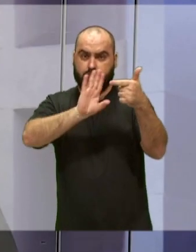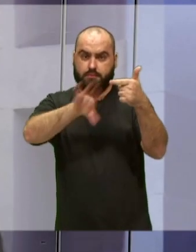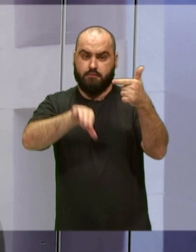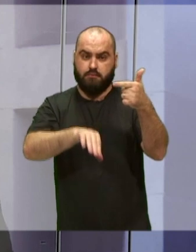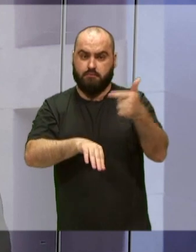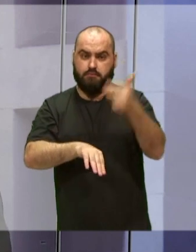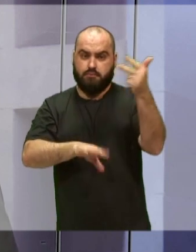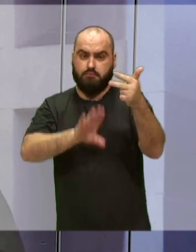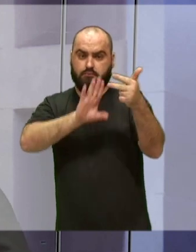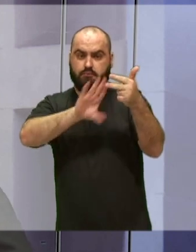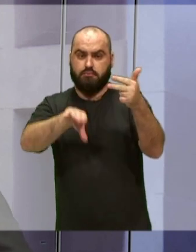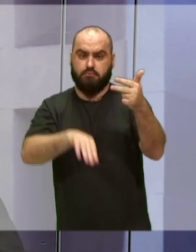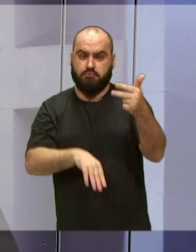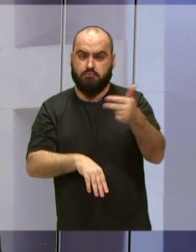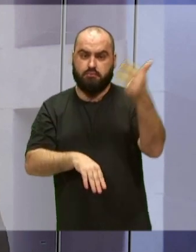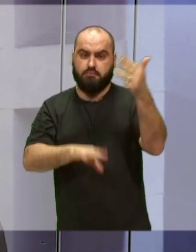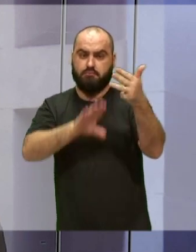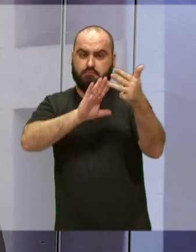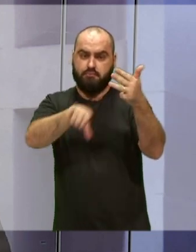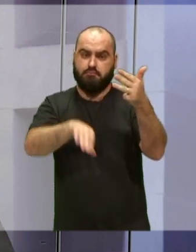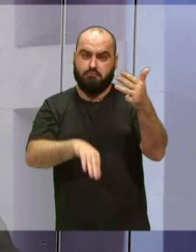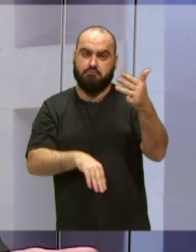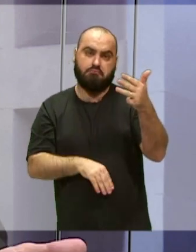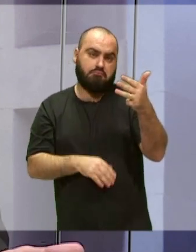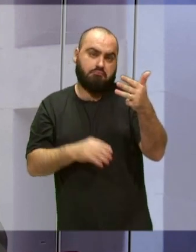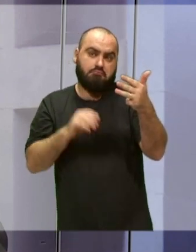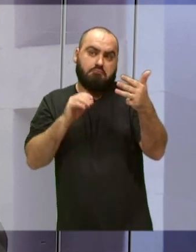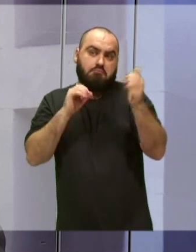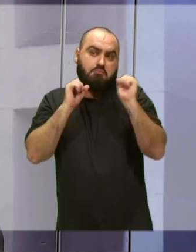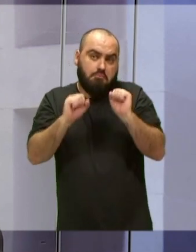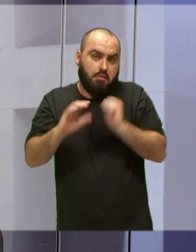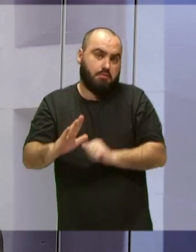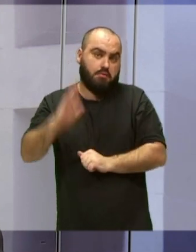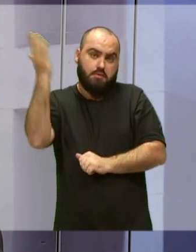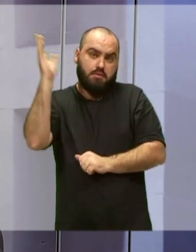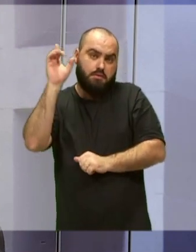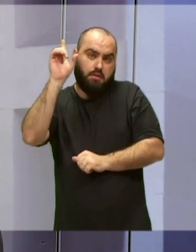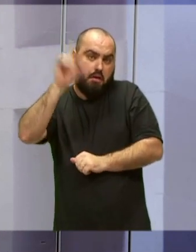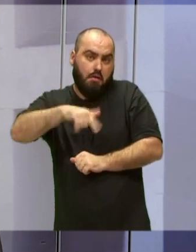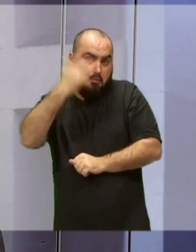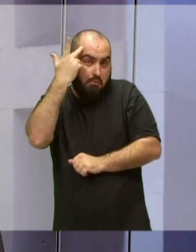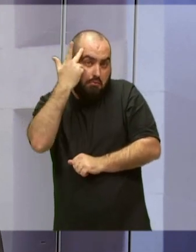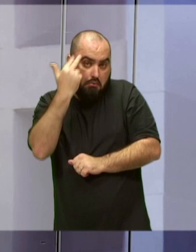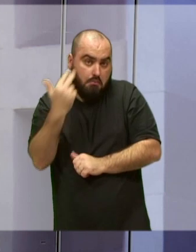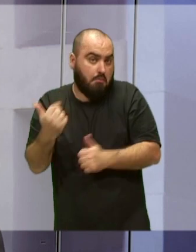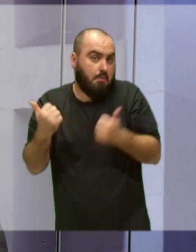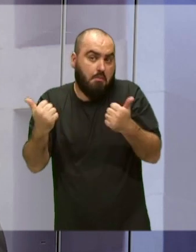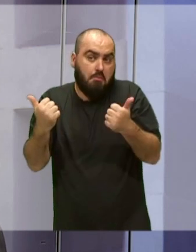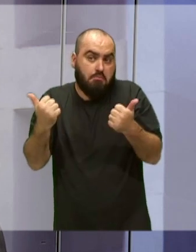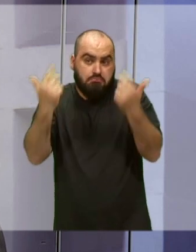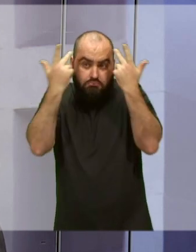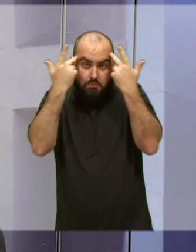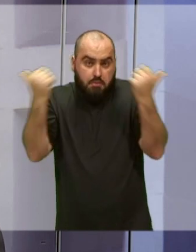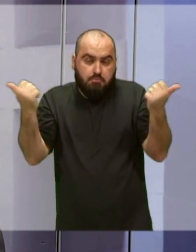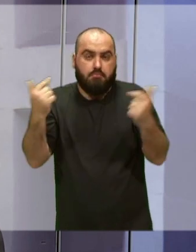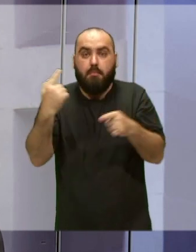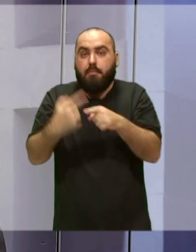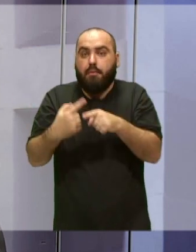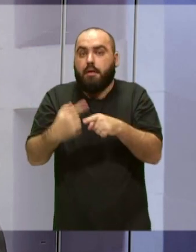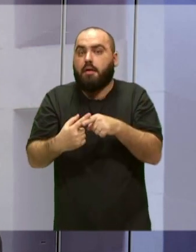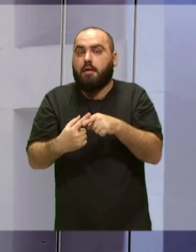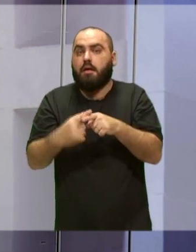impugnada a terceira pode ser impugnada a quarta isso é é muito normal dentro de um processo por quê porque nós estávamos tratando